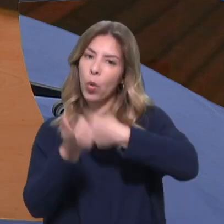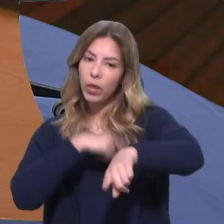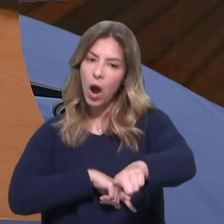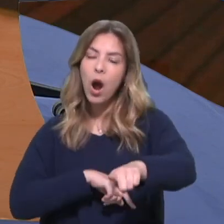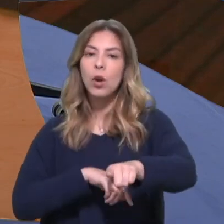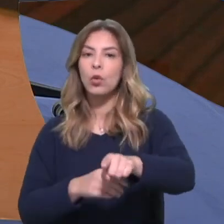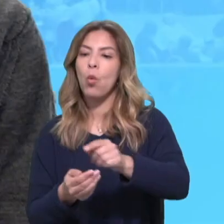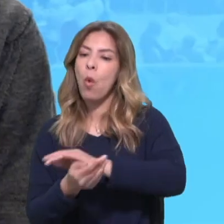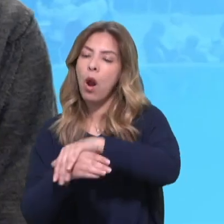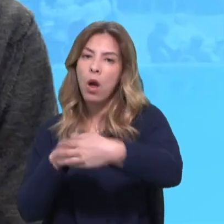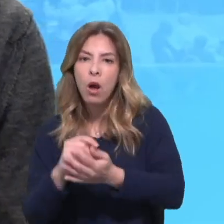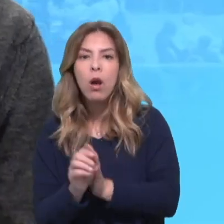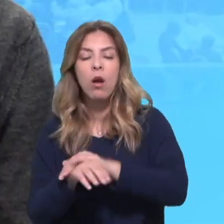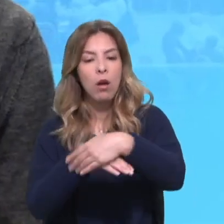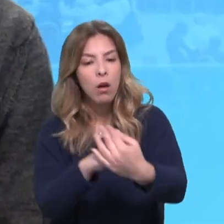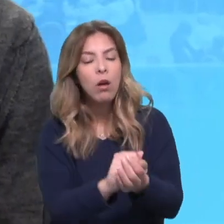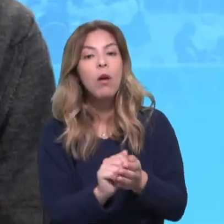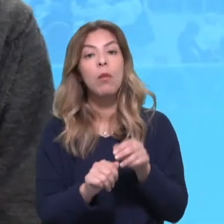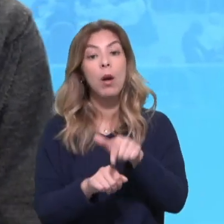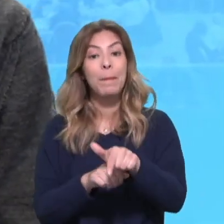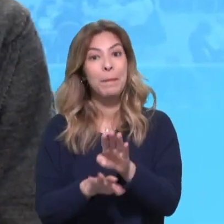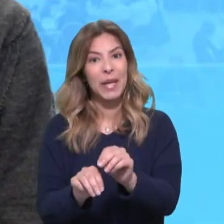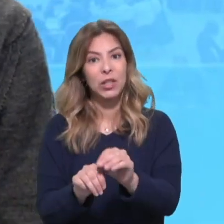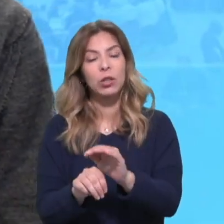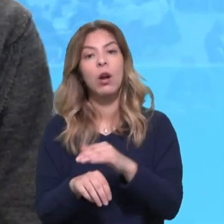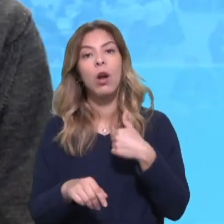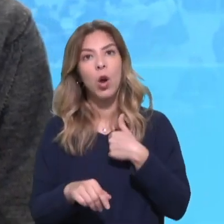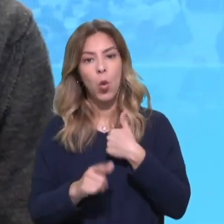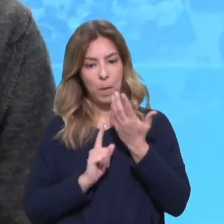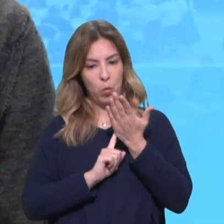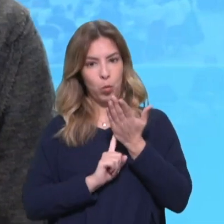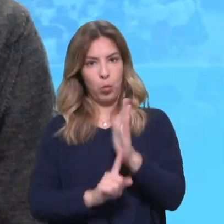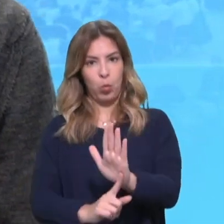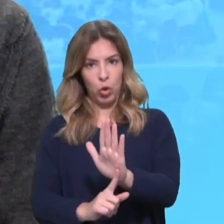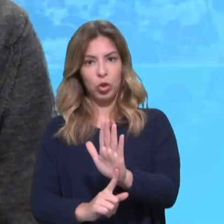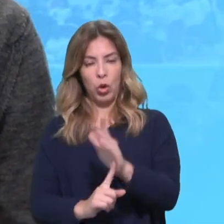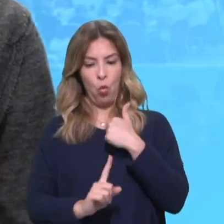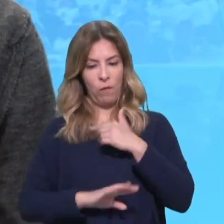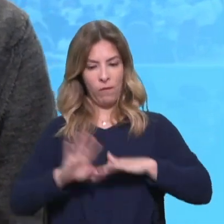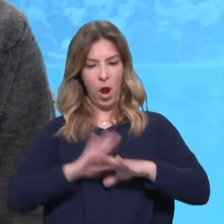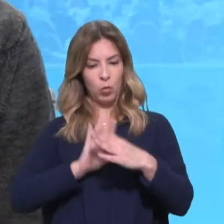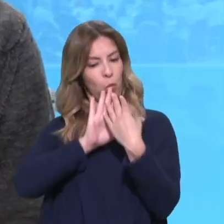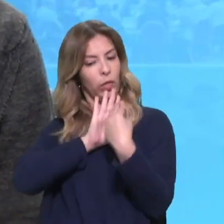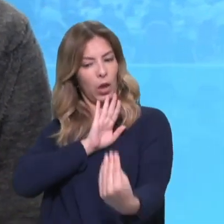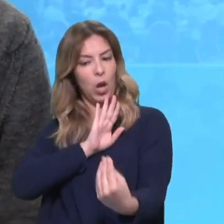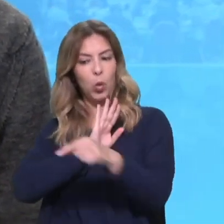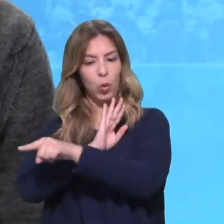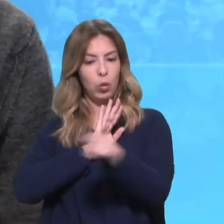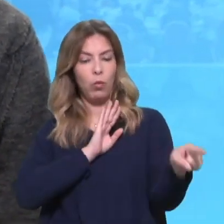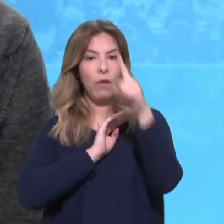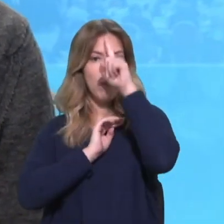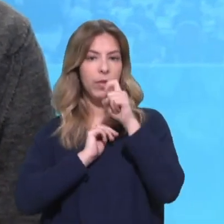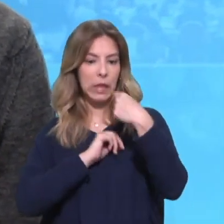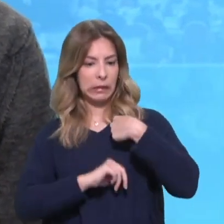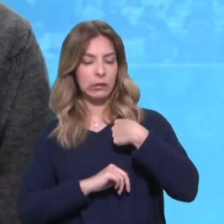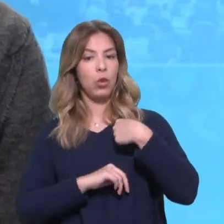E diz: dei-vos o exemplo para que, assim como eu fiz, vós façais também. que é uma outra maneira de dizer fazei isto em memória de mim, como